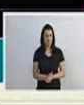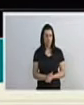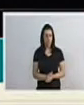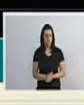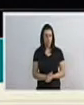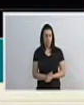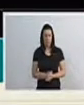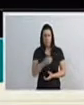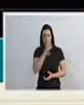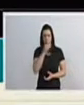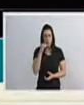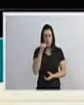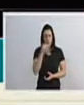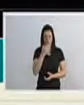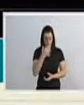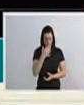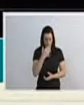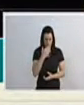Vereador César.